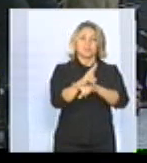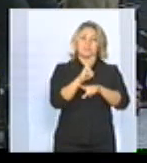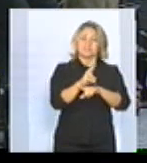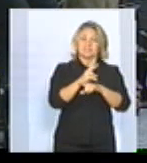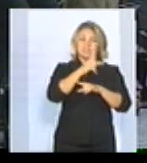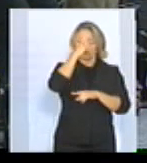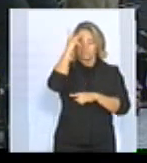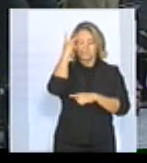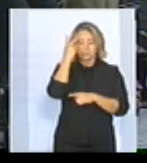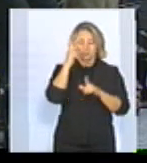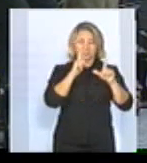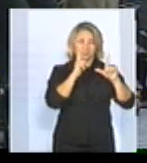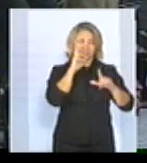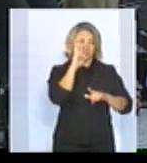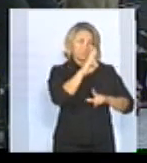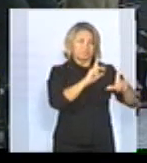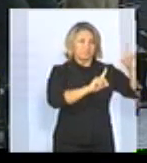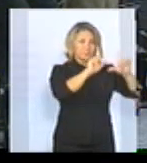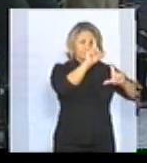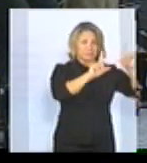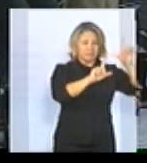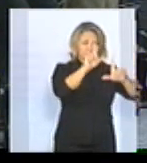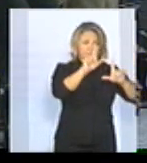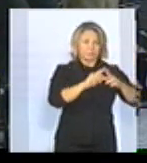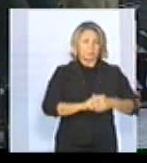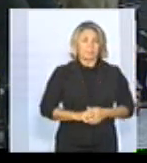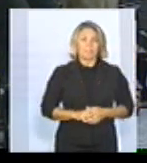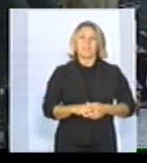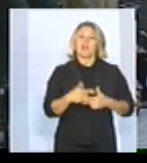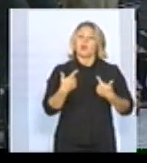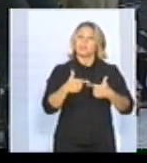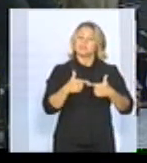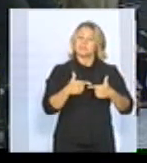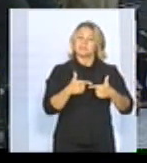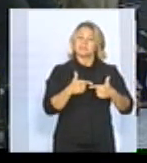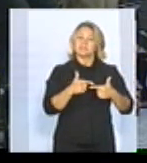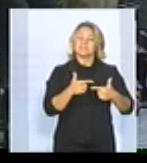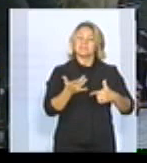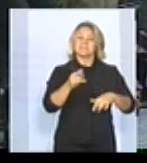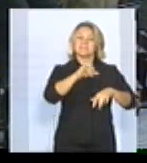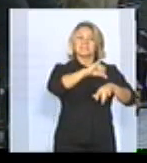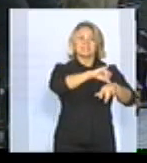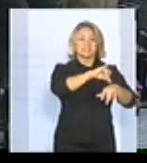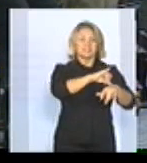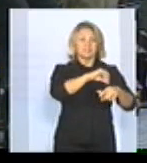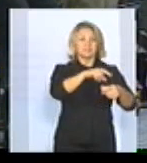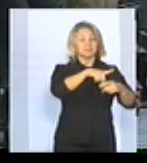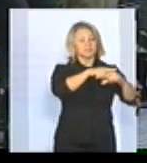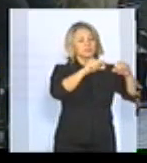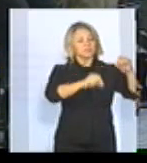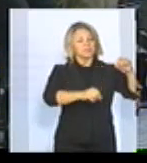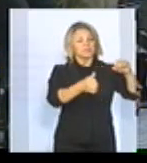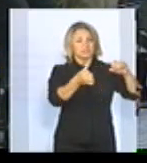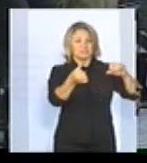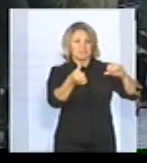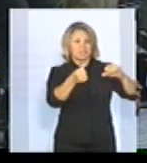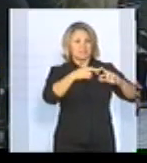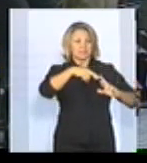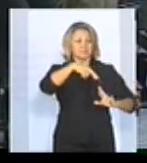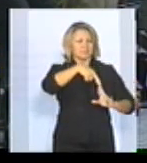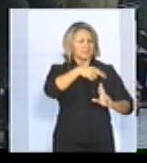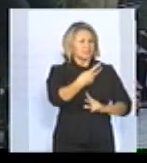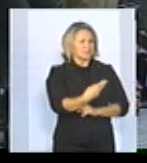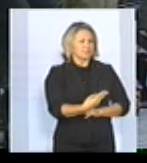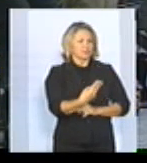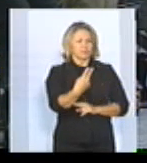consumidor. Uma preocupação central assegurada no artigo 6º, inciso 2º do Código de Proteção e